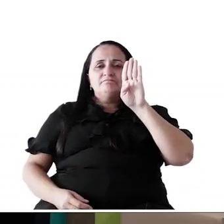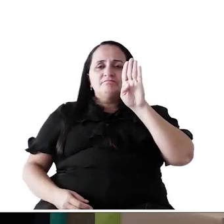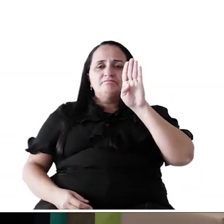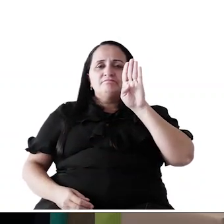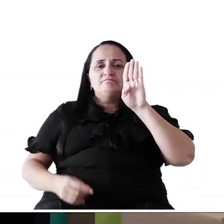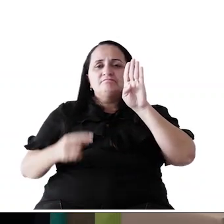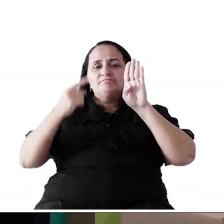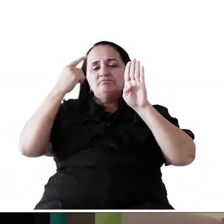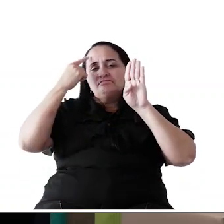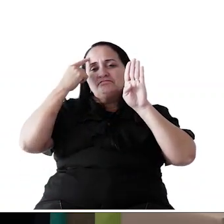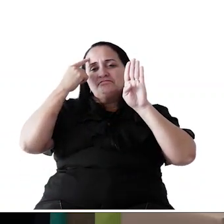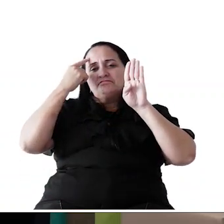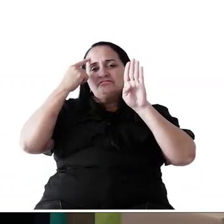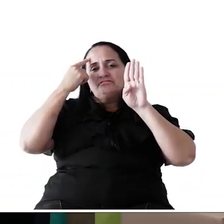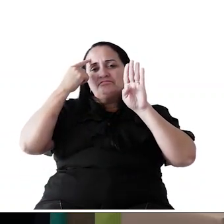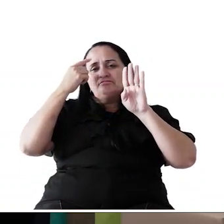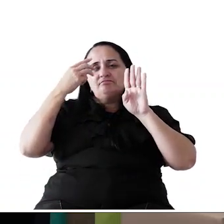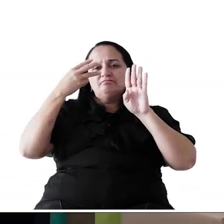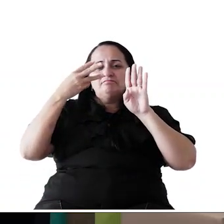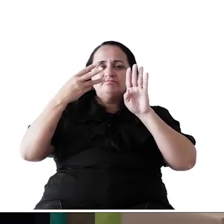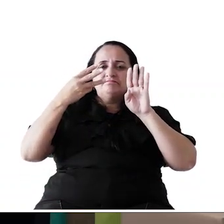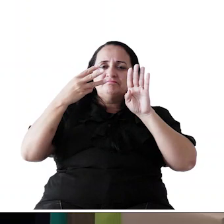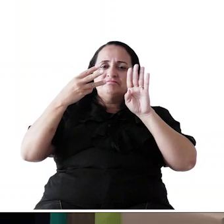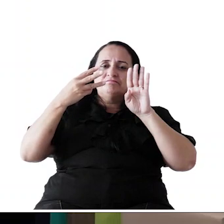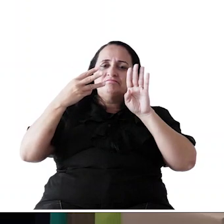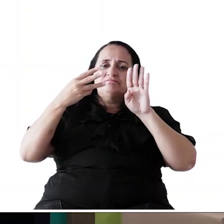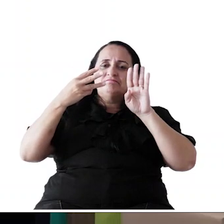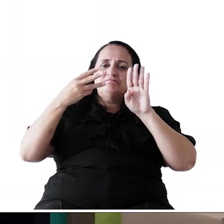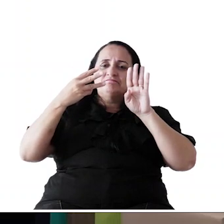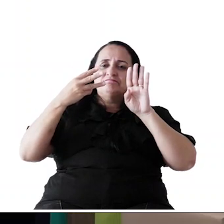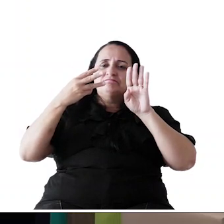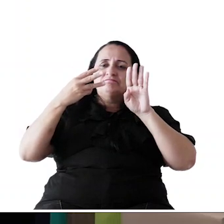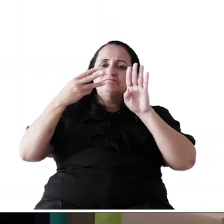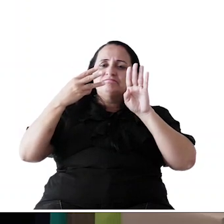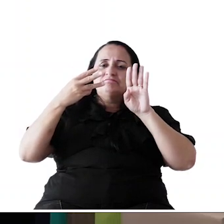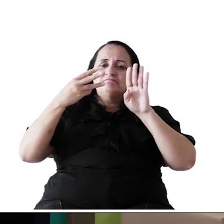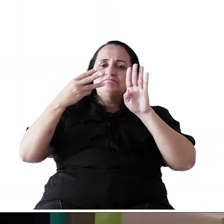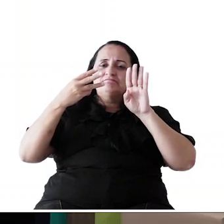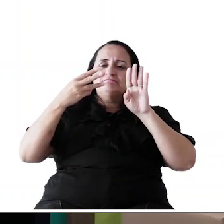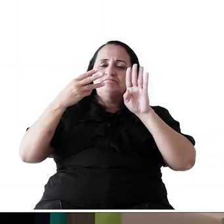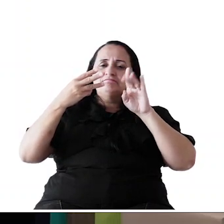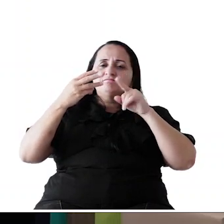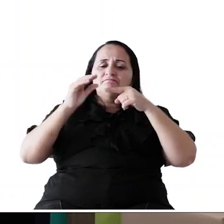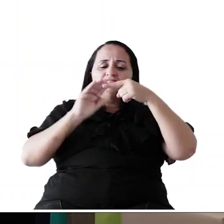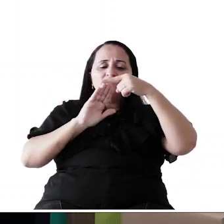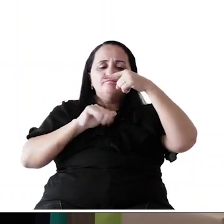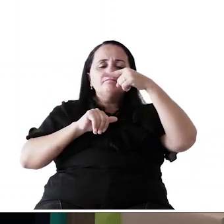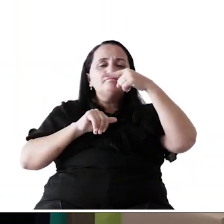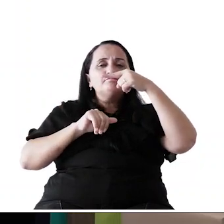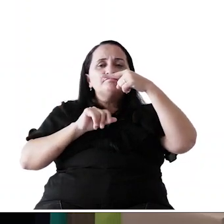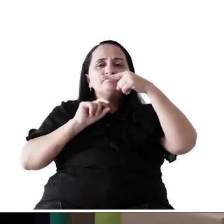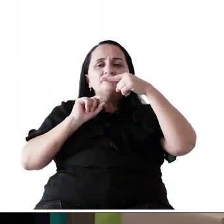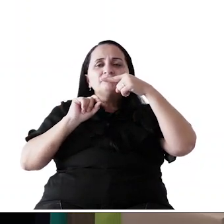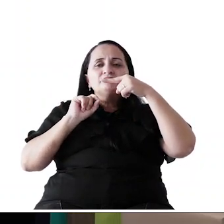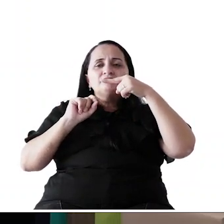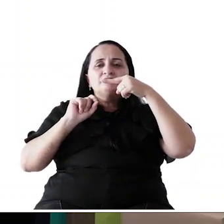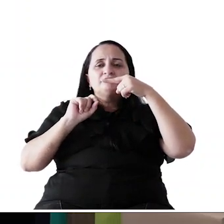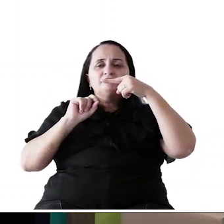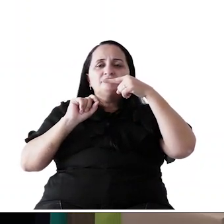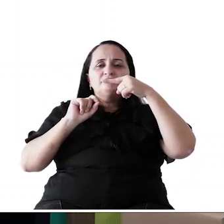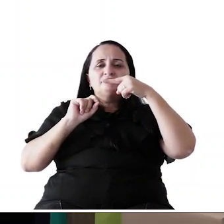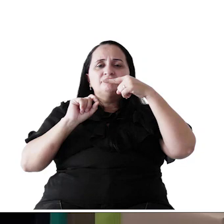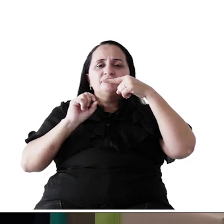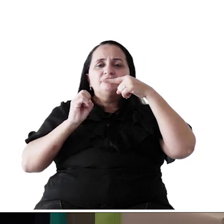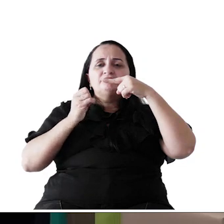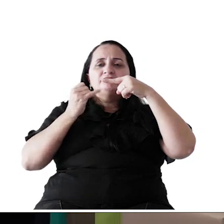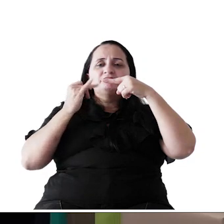terem pensado em 3 partes pintadas e terem deixado de fora essas partes que